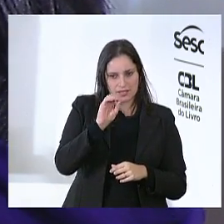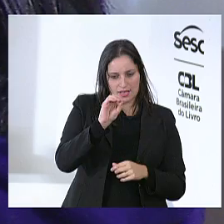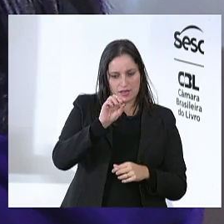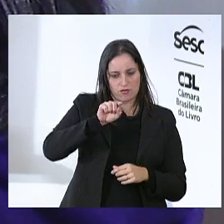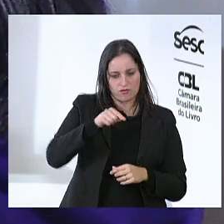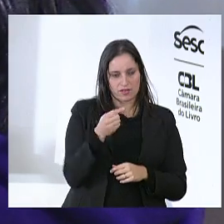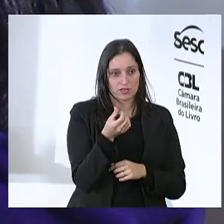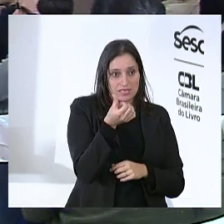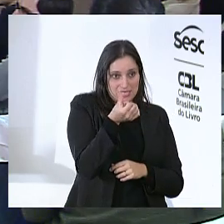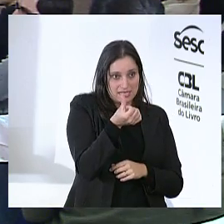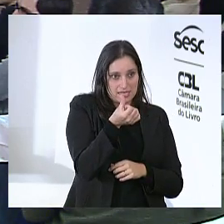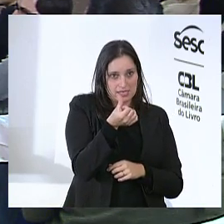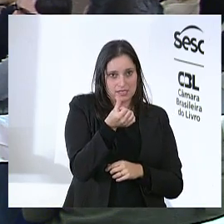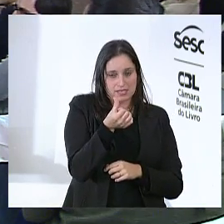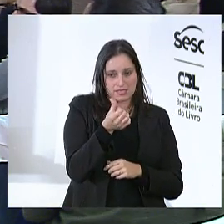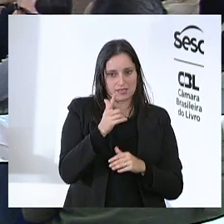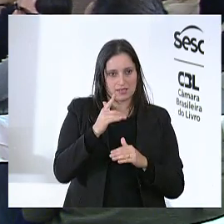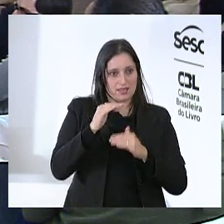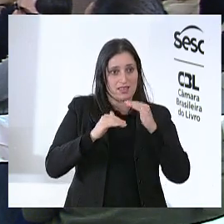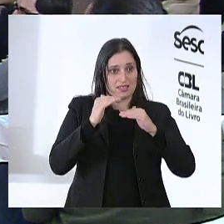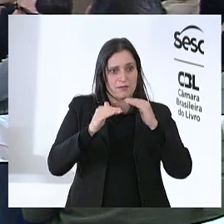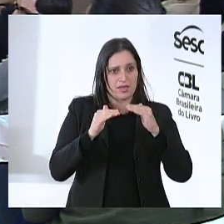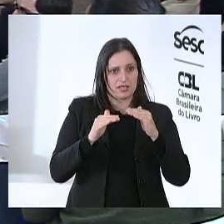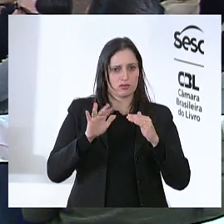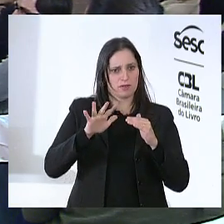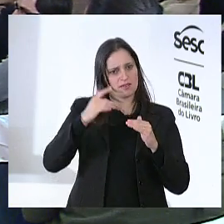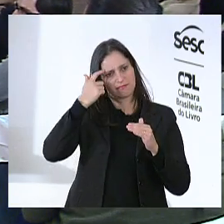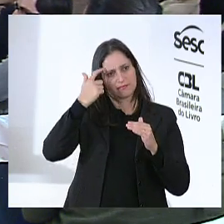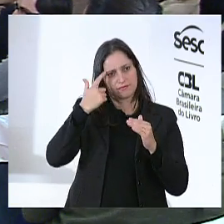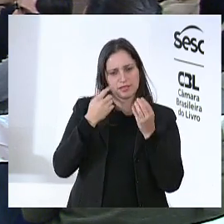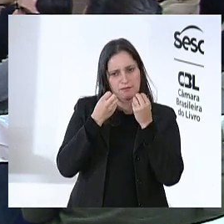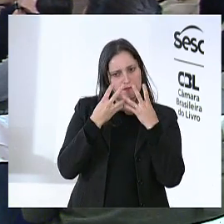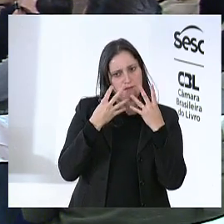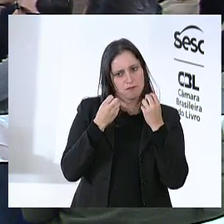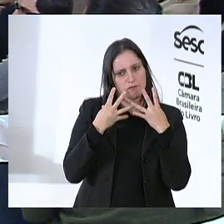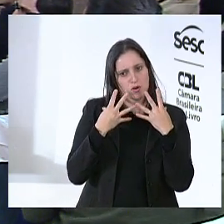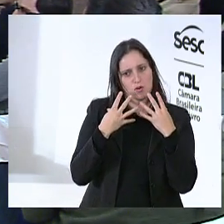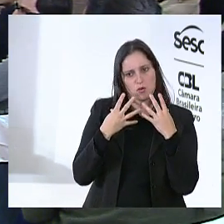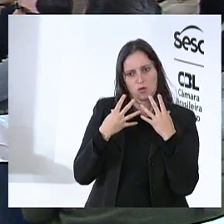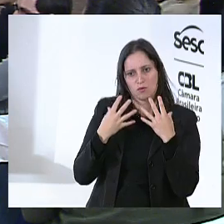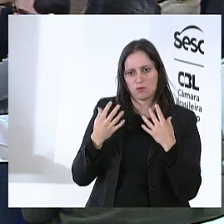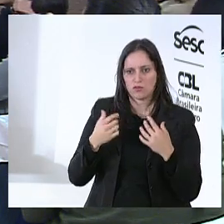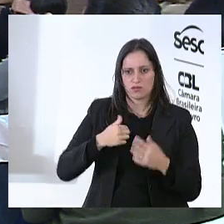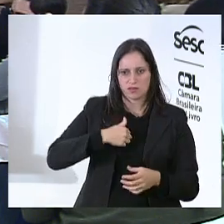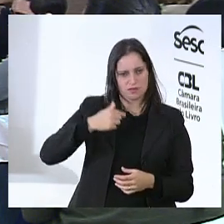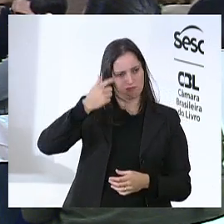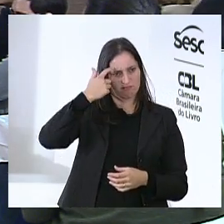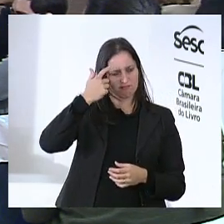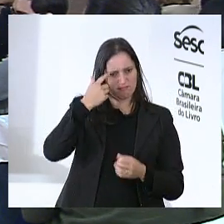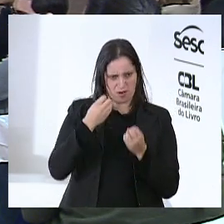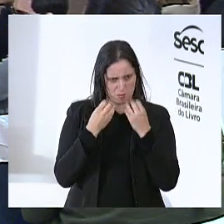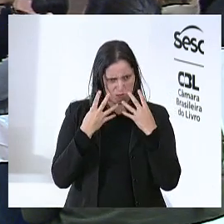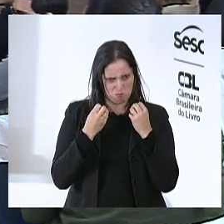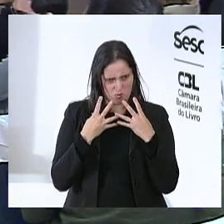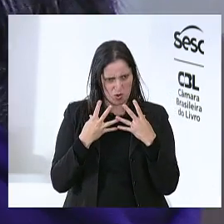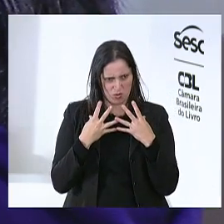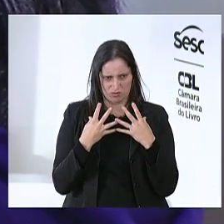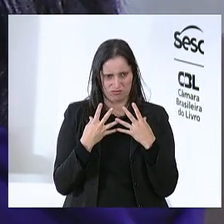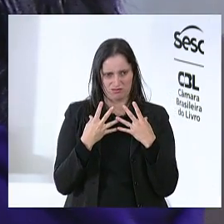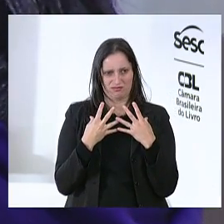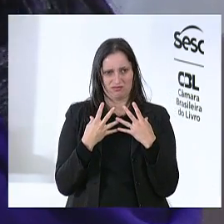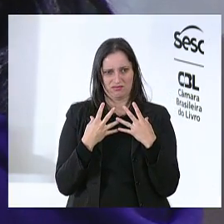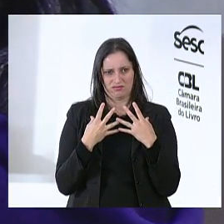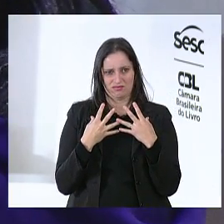0,6% de crescimento e que isso está bom. Então, não sei até que ponto isso realmente está bom e que tem